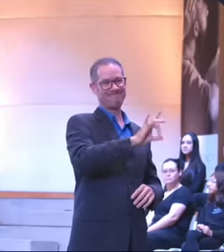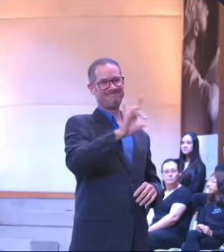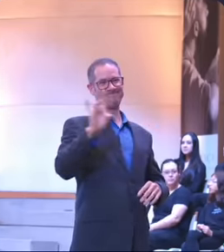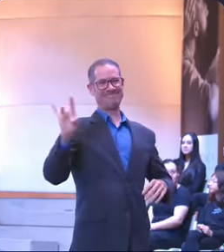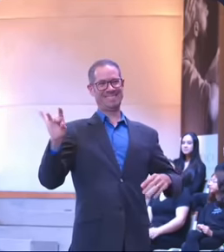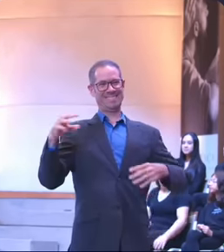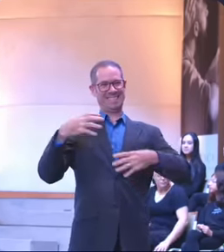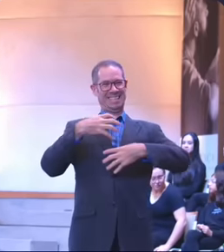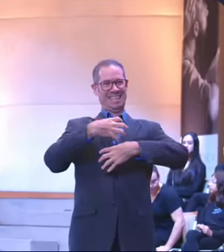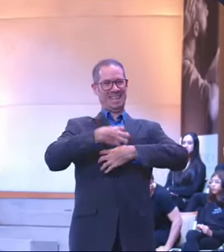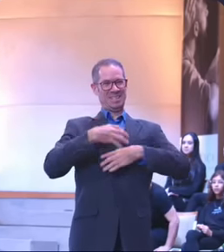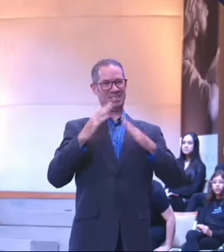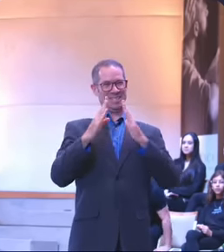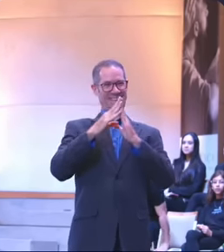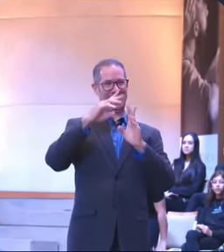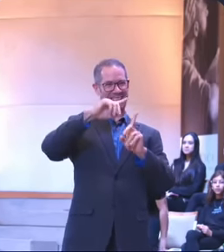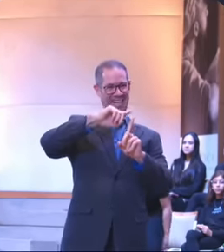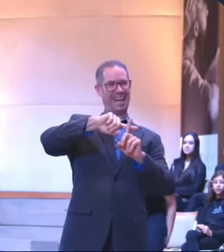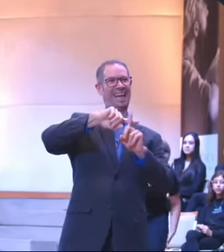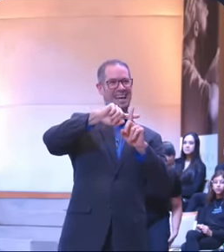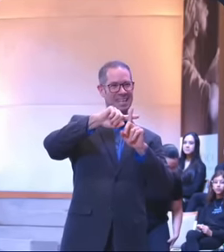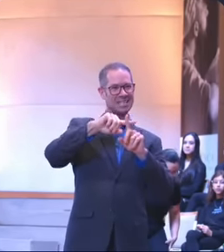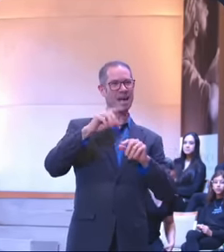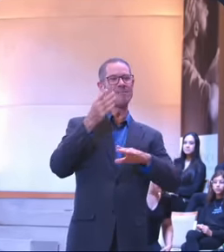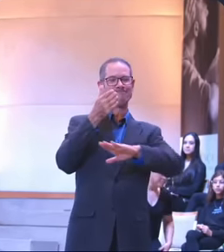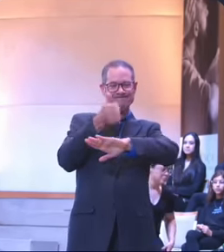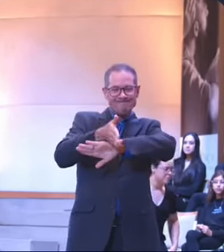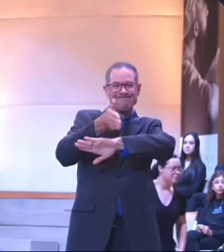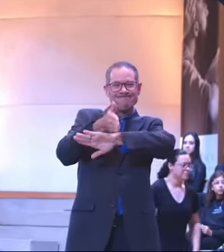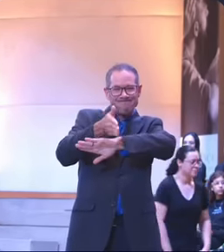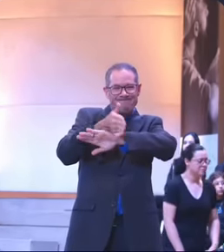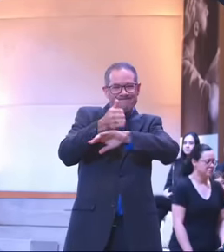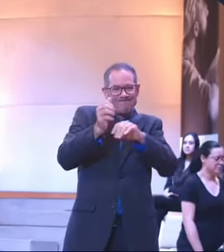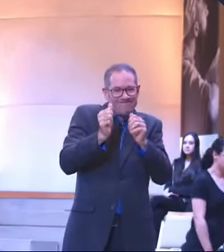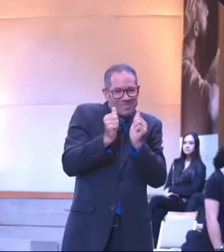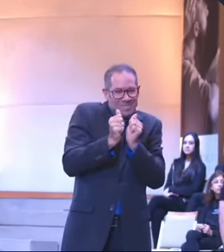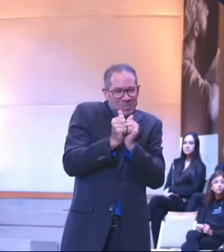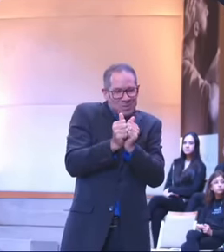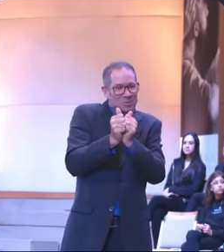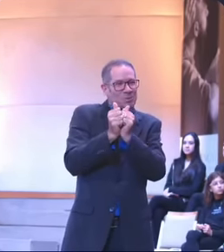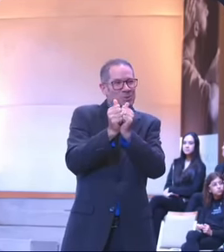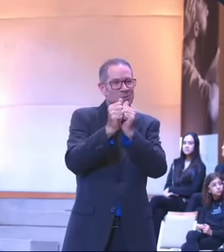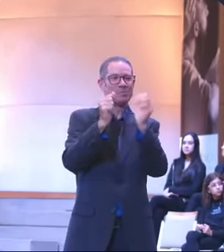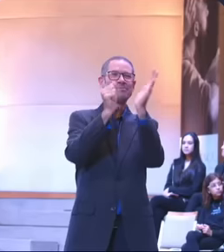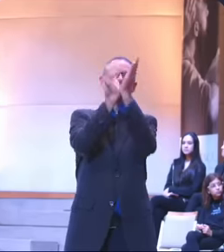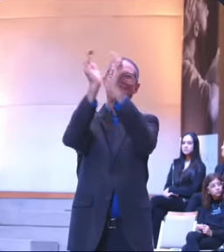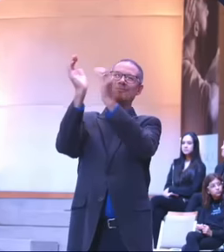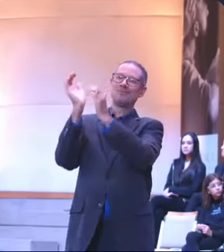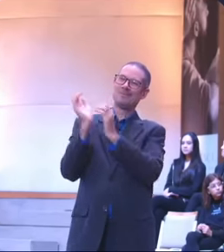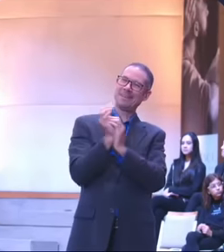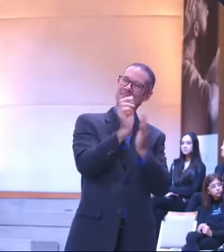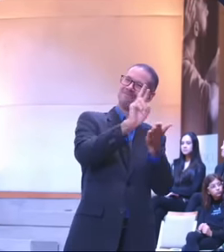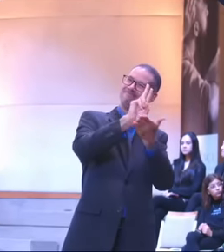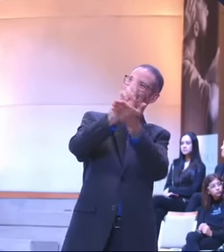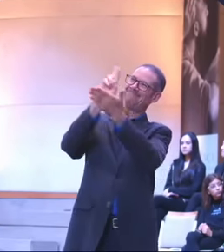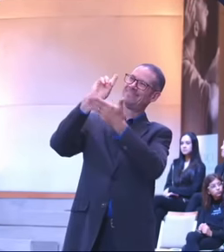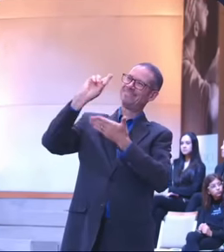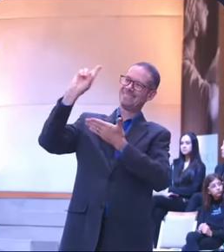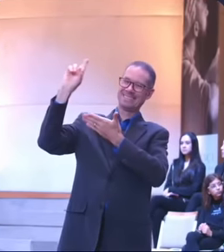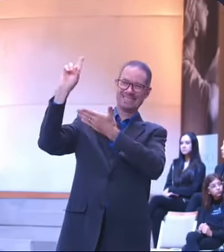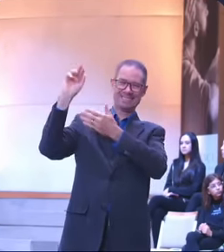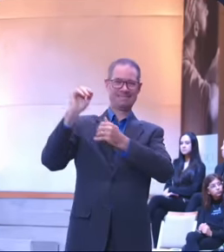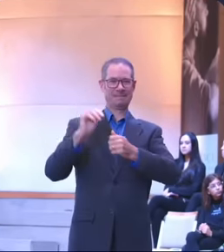sentir que essa é a igreja que a gente ainda faz parte, está junto aqui. Então louvado seja o nome do